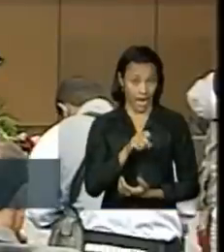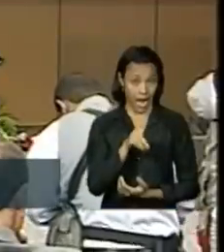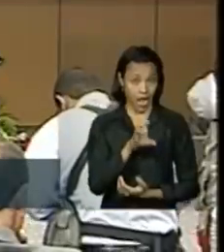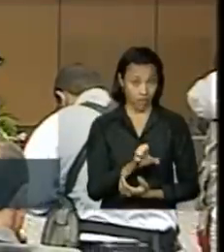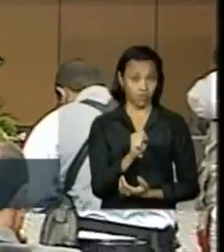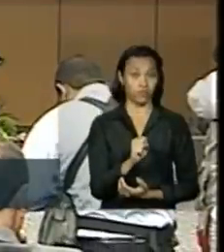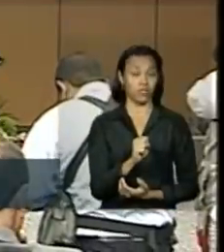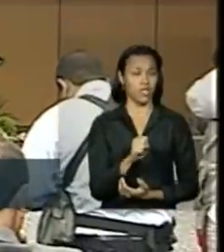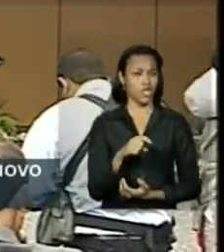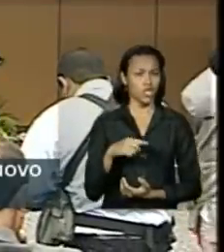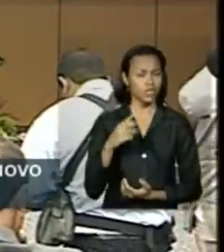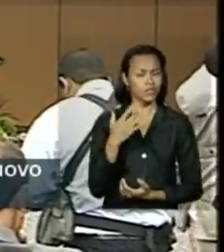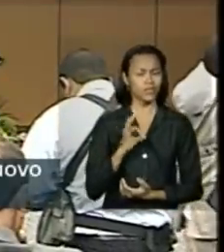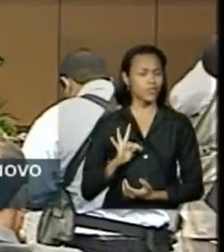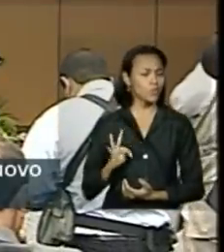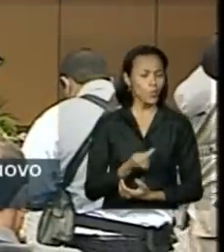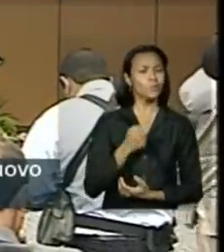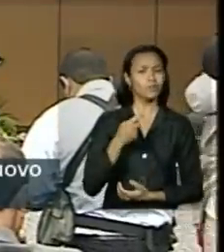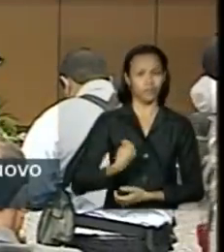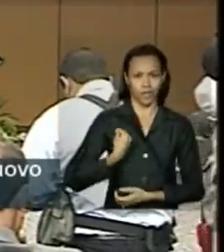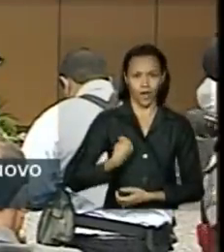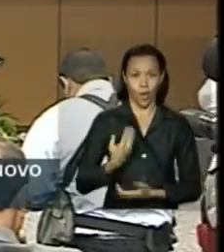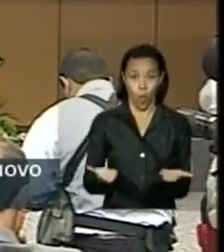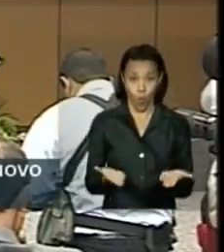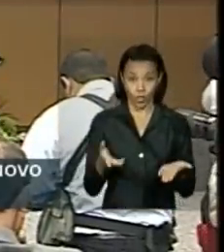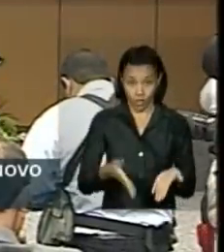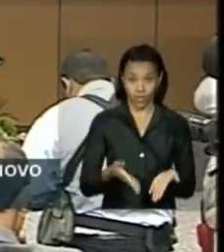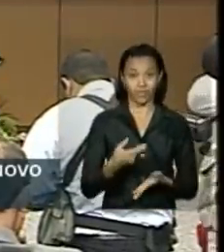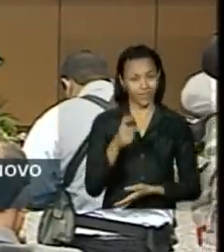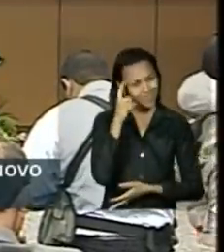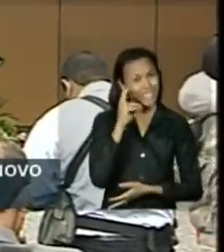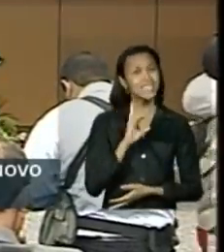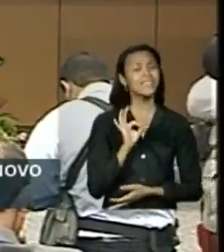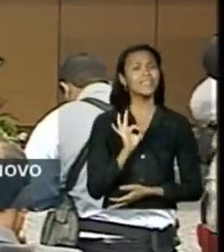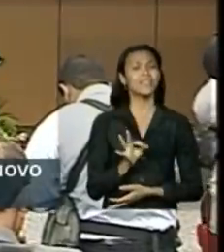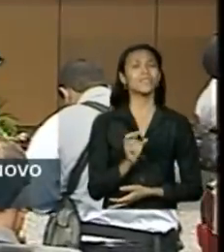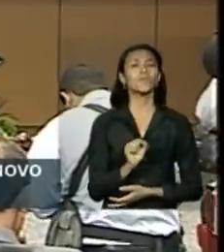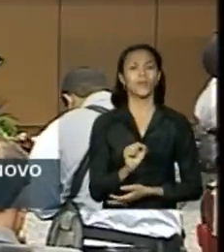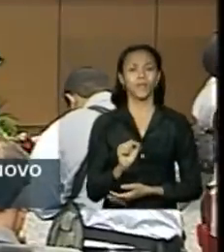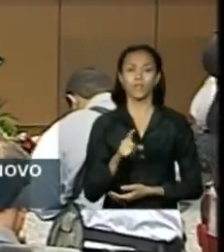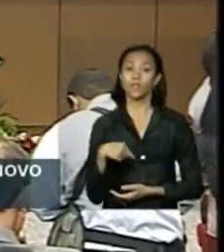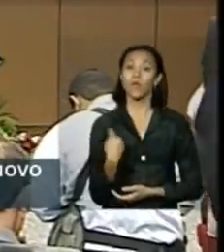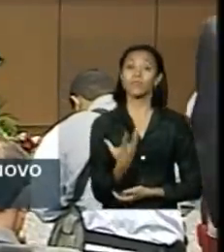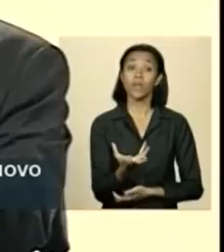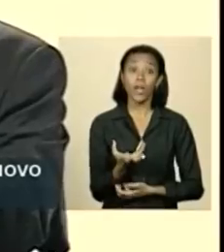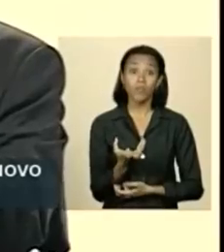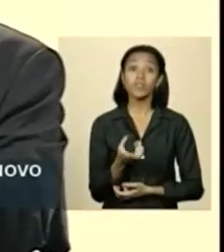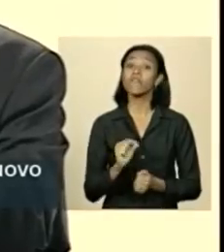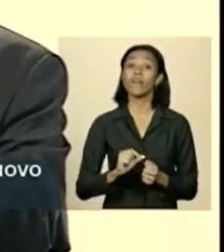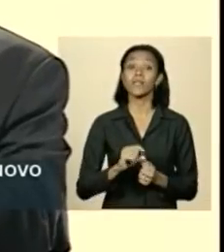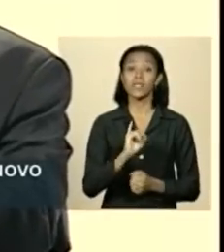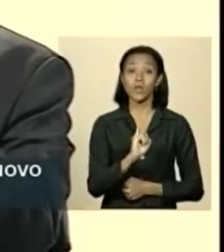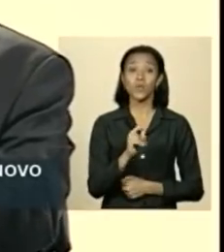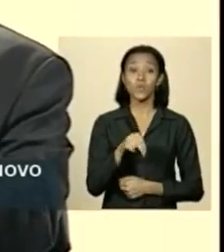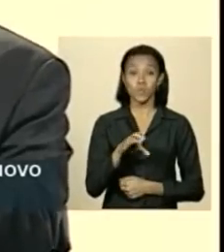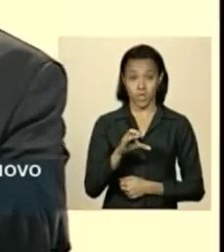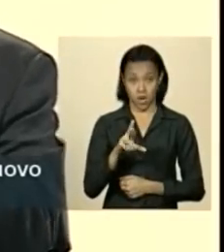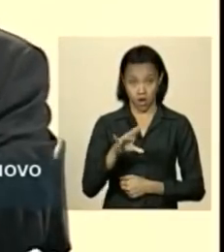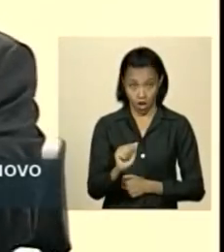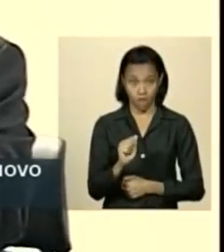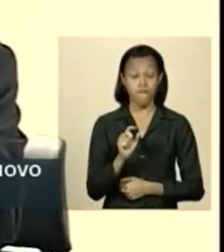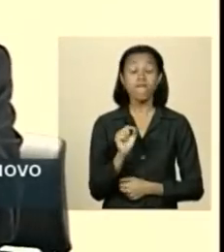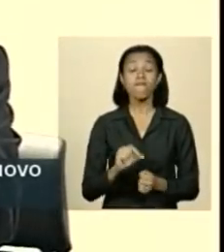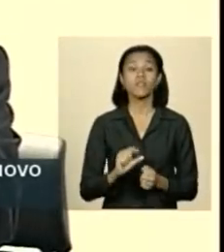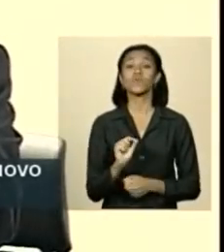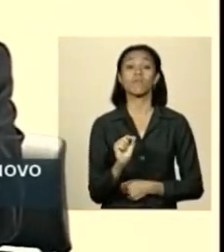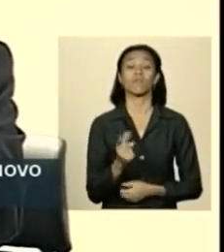nós que aqui estamos tenho certeza todos que estão aqui nessa sala o que que nós queremos que o Incra faça o que que nós desejamos que